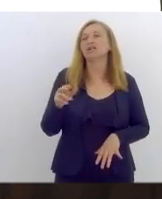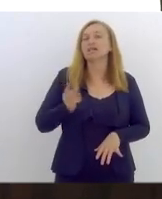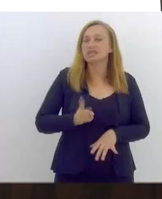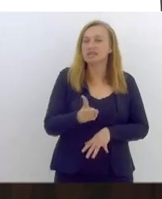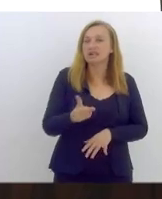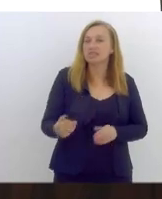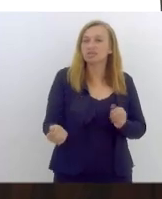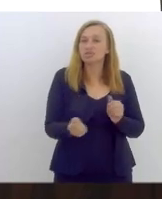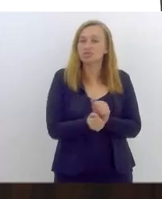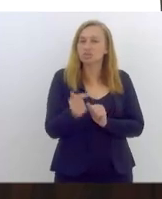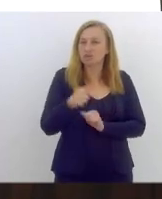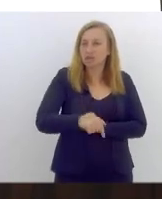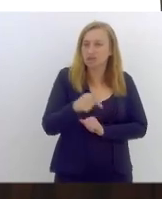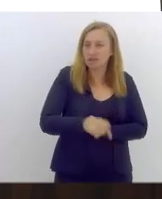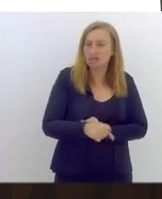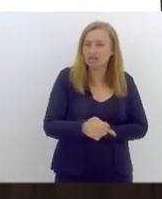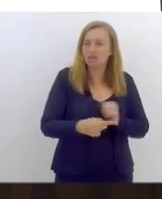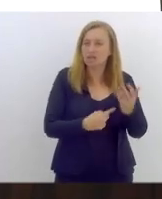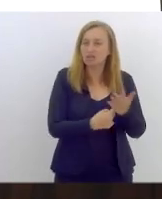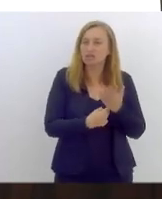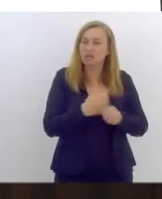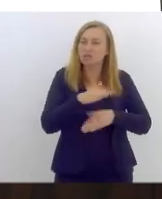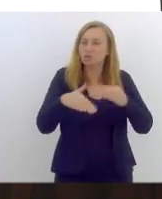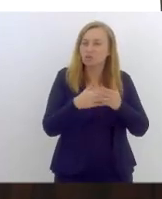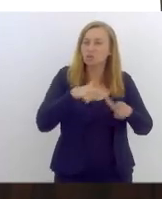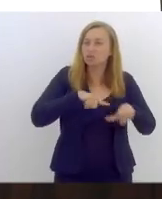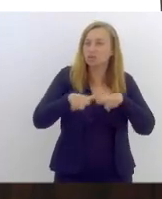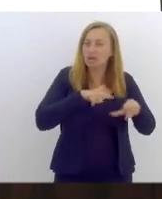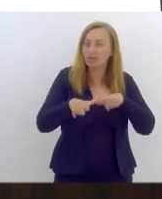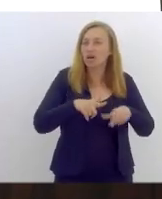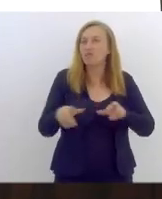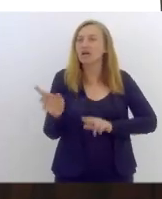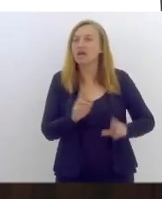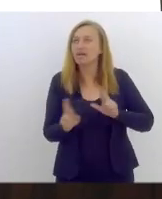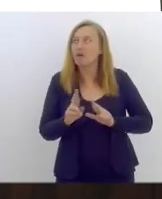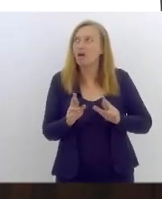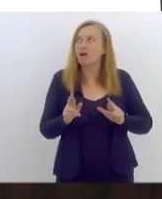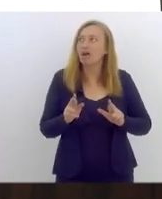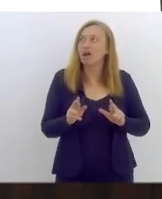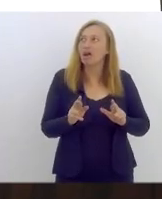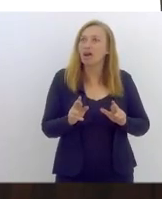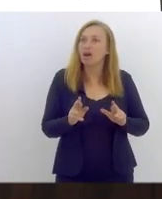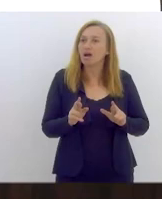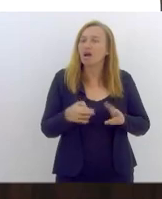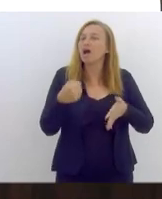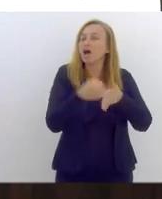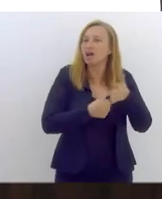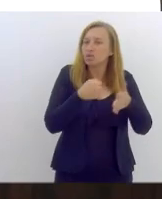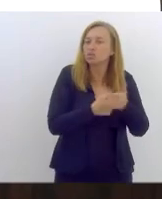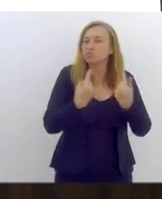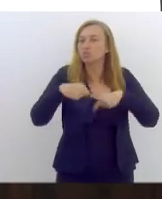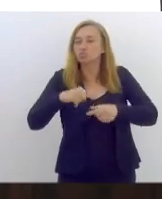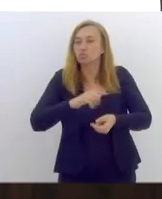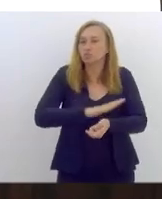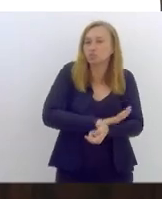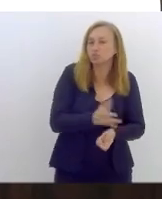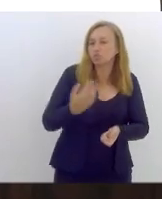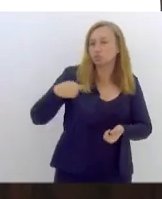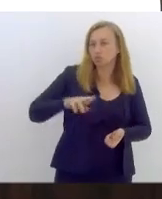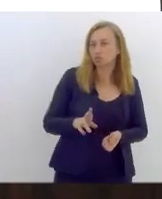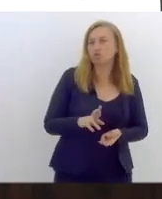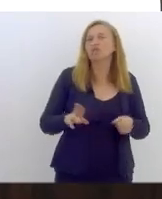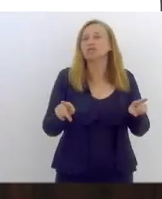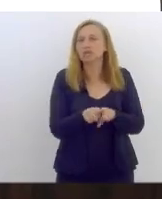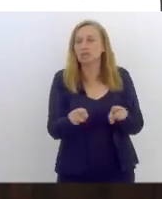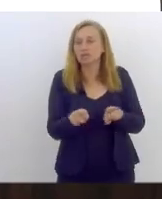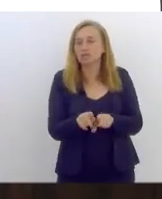aqui construindo com a gente todo o trabalho com relação à luta contra o racismo religioso e também